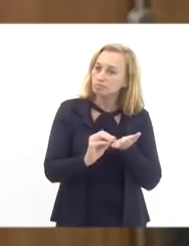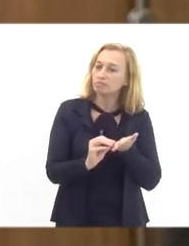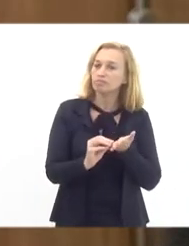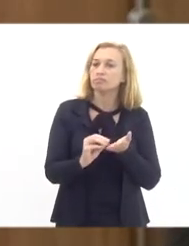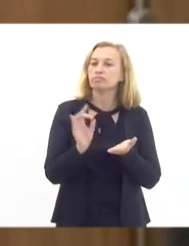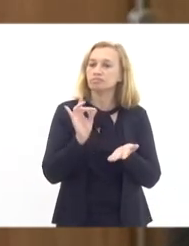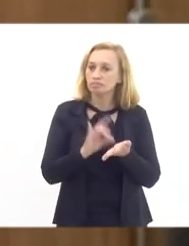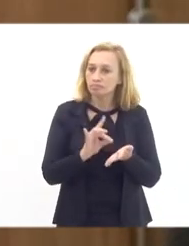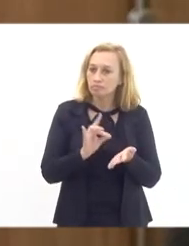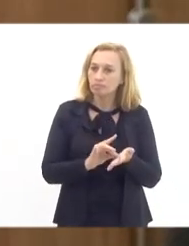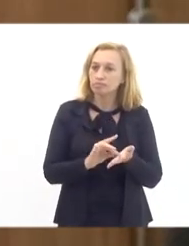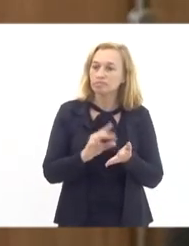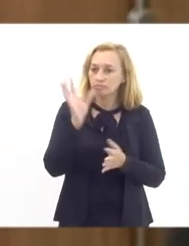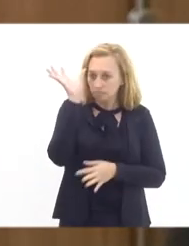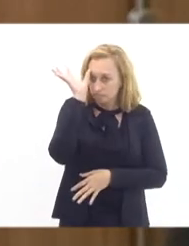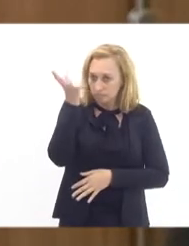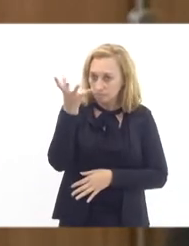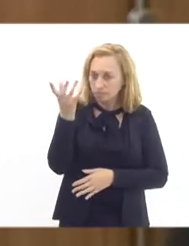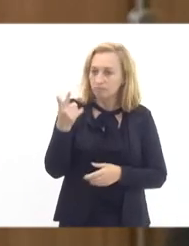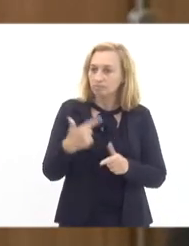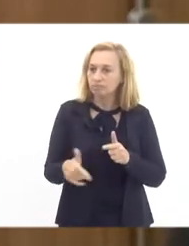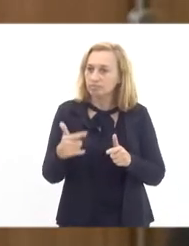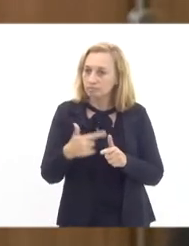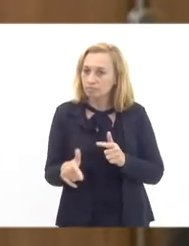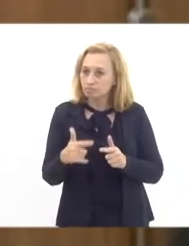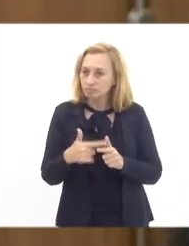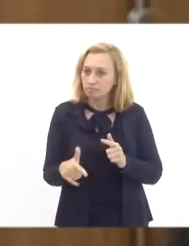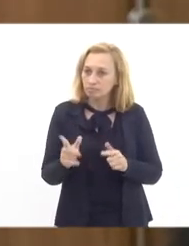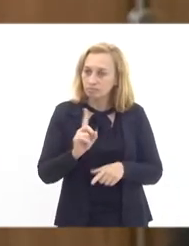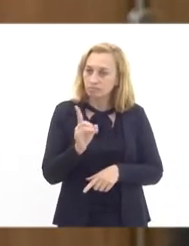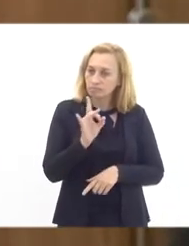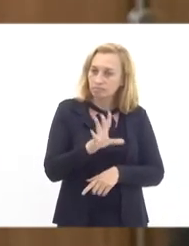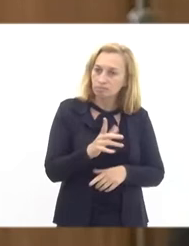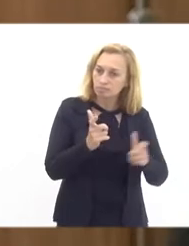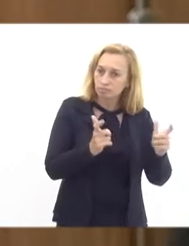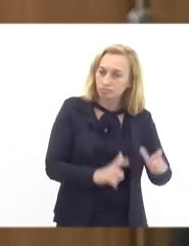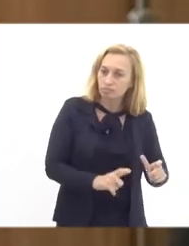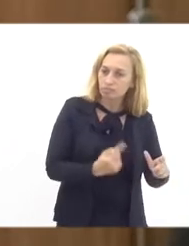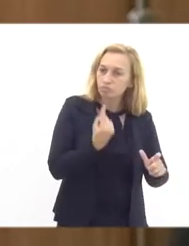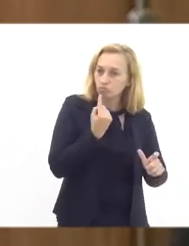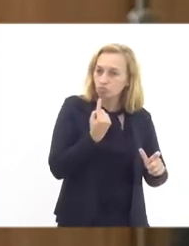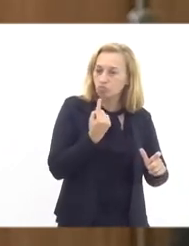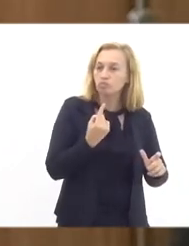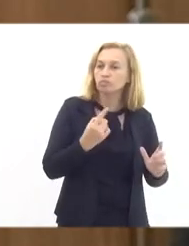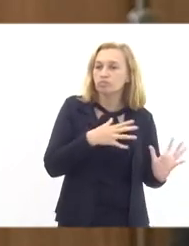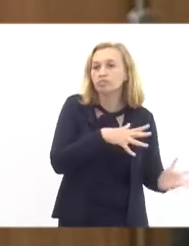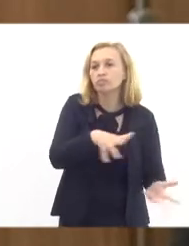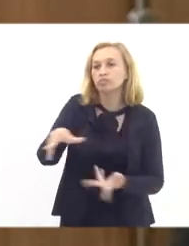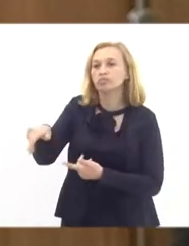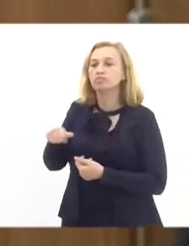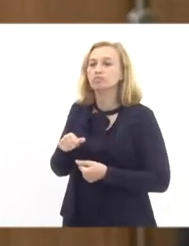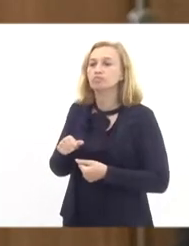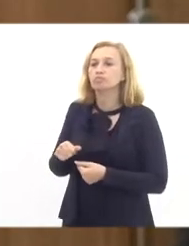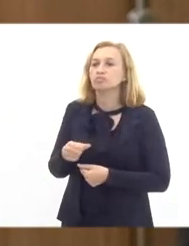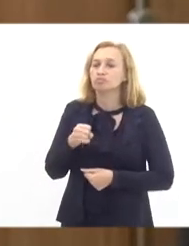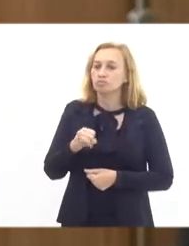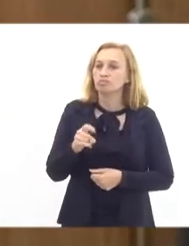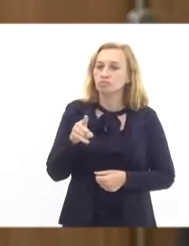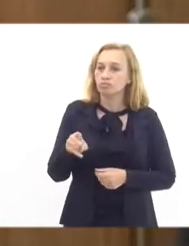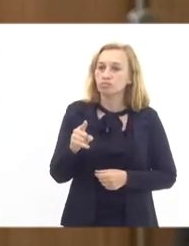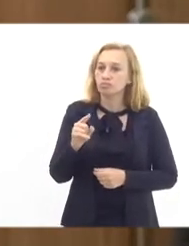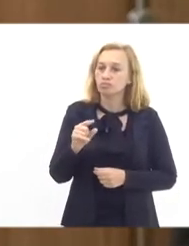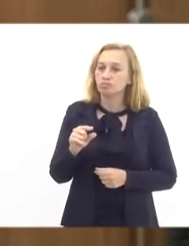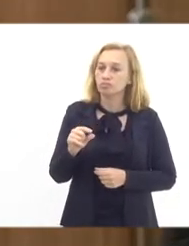que realmente sejam solucionados os problemas não só de um local, do mundo todo. Quando você refloresta